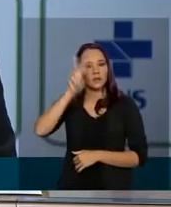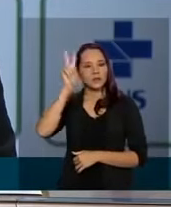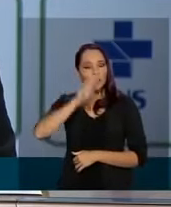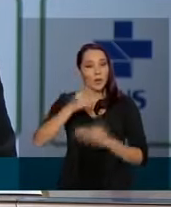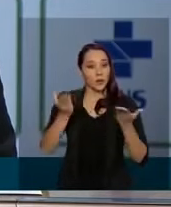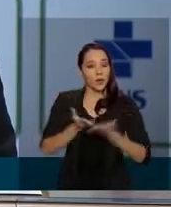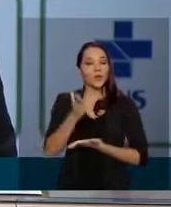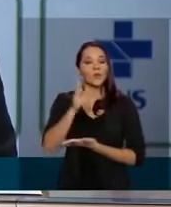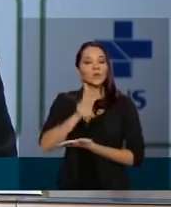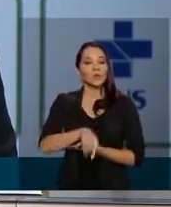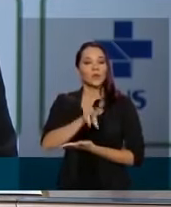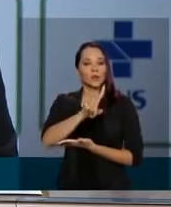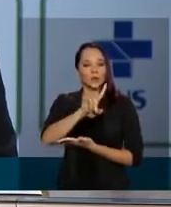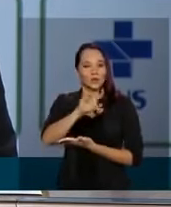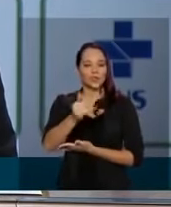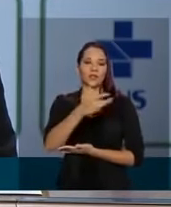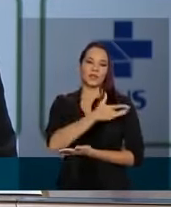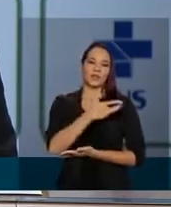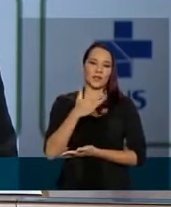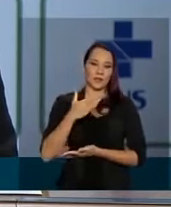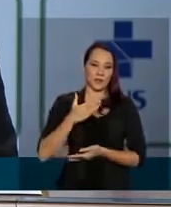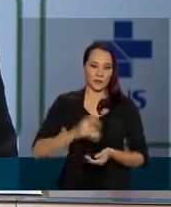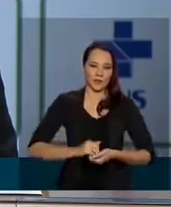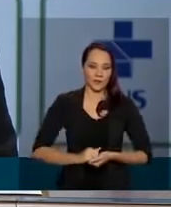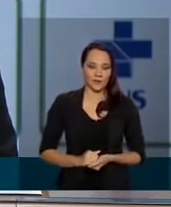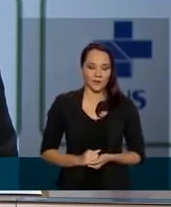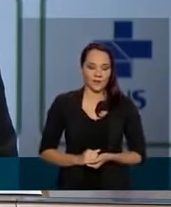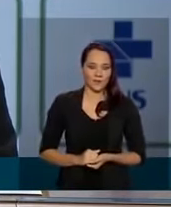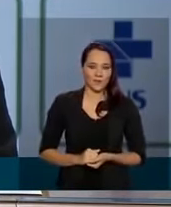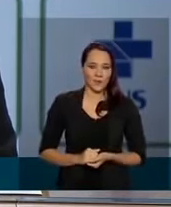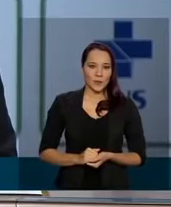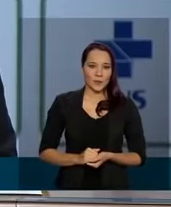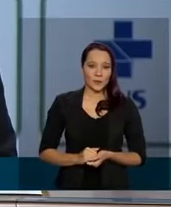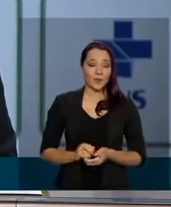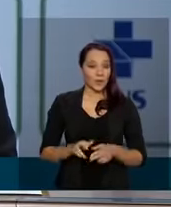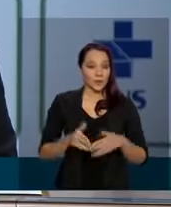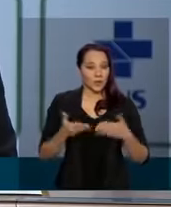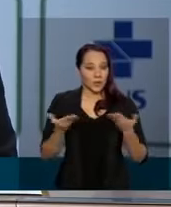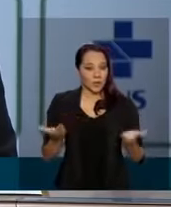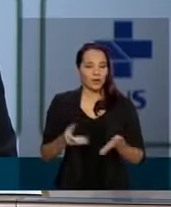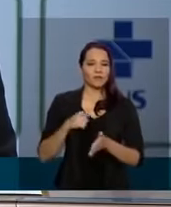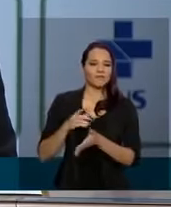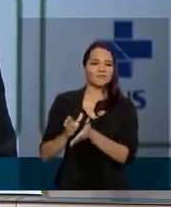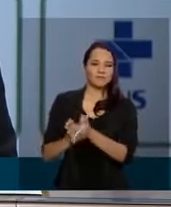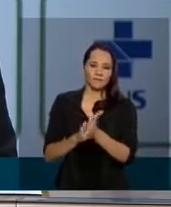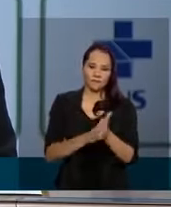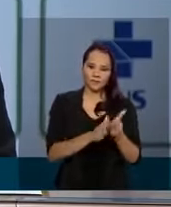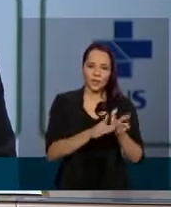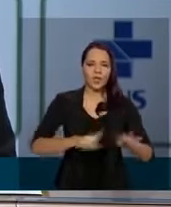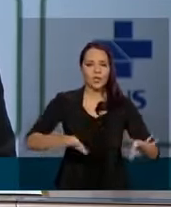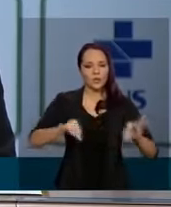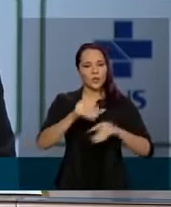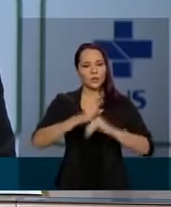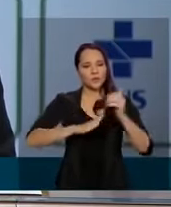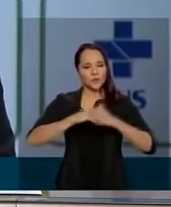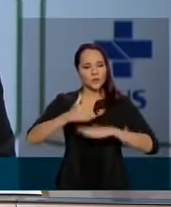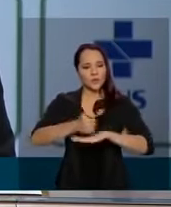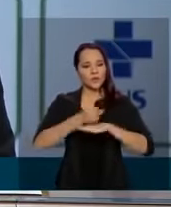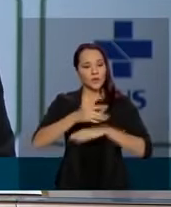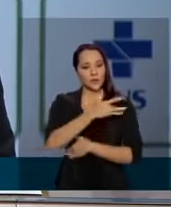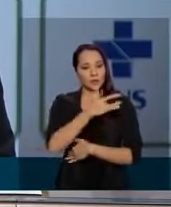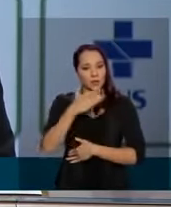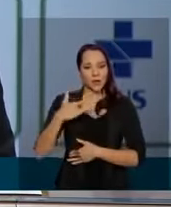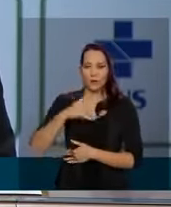hoje é o Dia da Saúde. E, nesse sentido, queremos parabenizar a todos os profissionais da saúde do